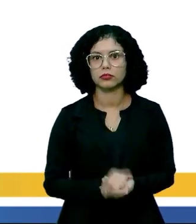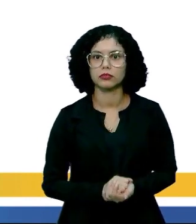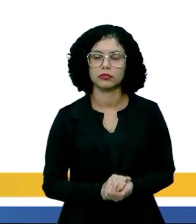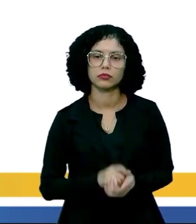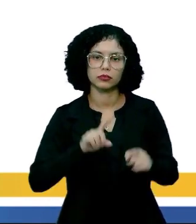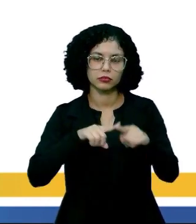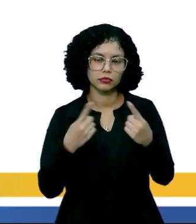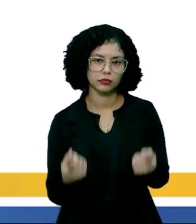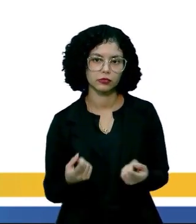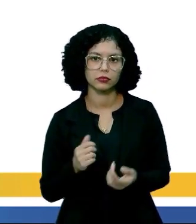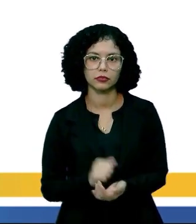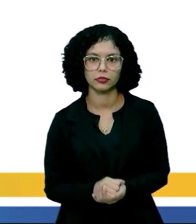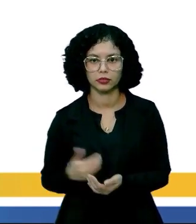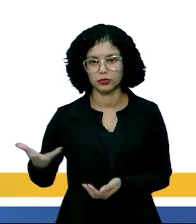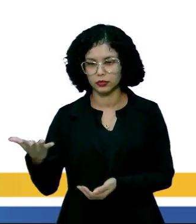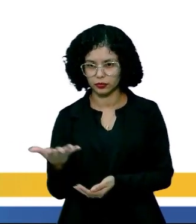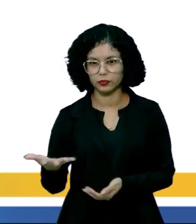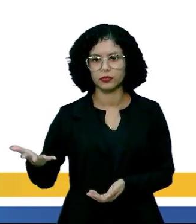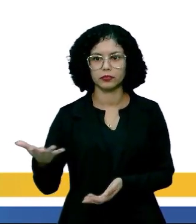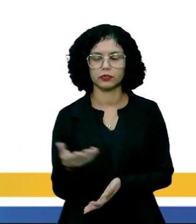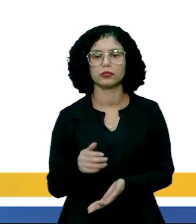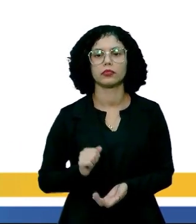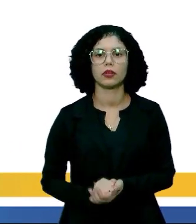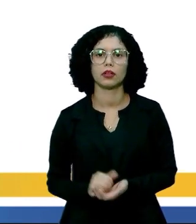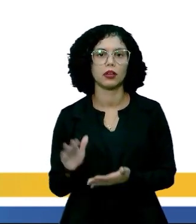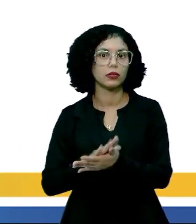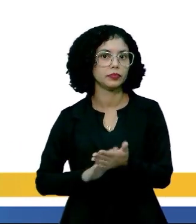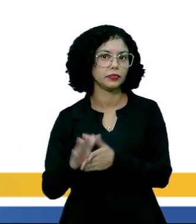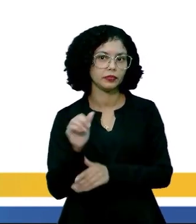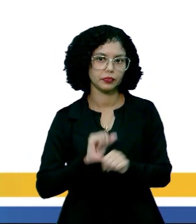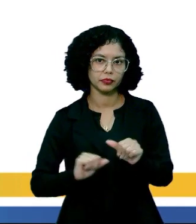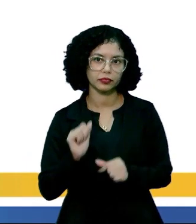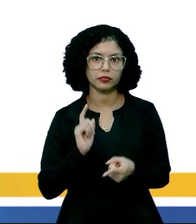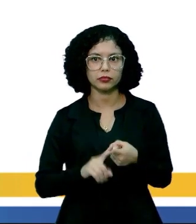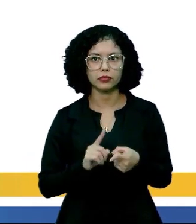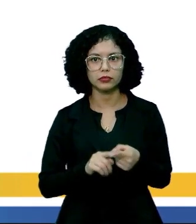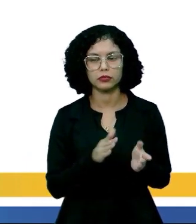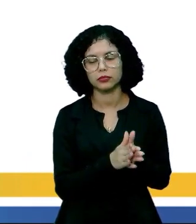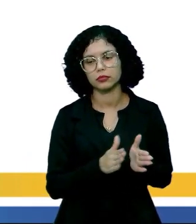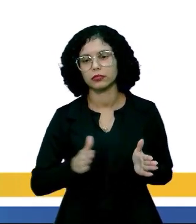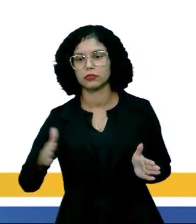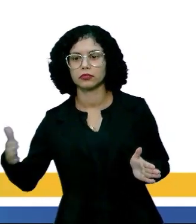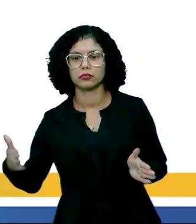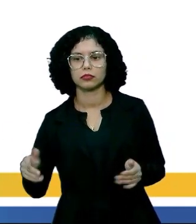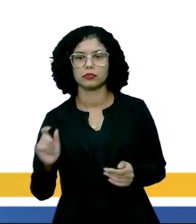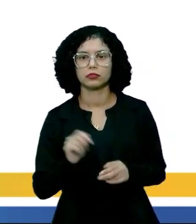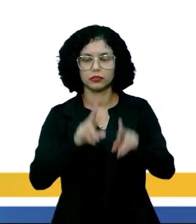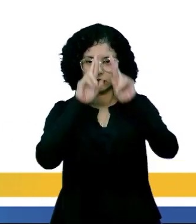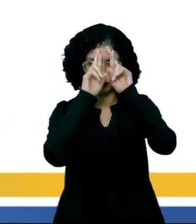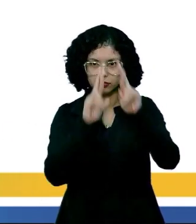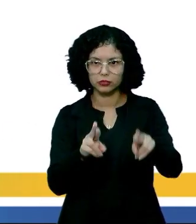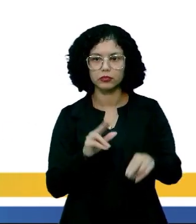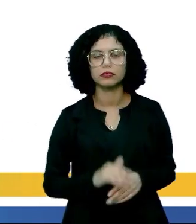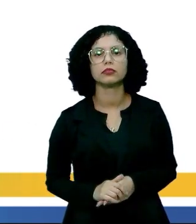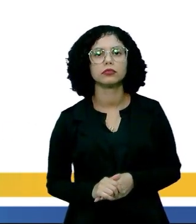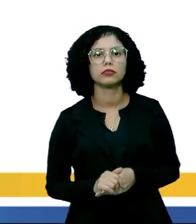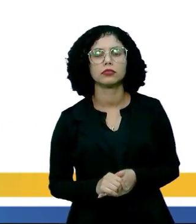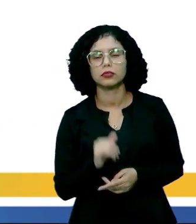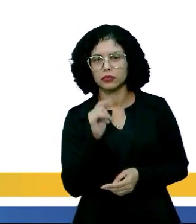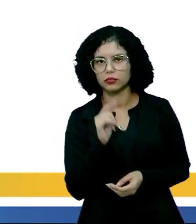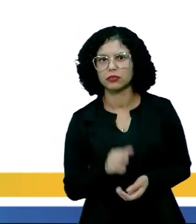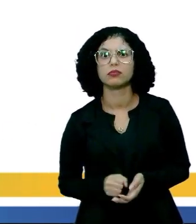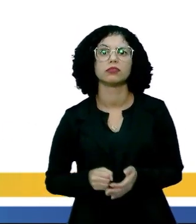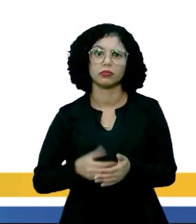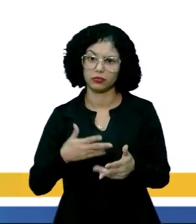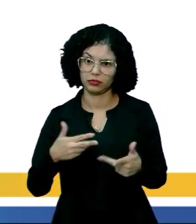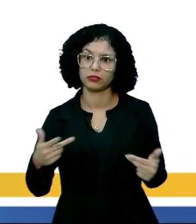Áurea, mas, basicamente, nada muda, porque dali até aquela lei ser respeitada, muita água vai